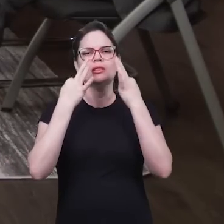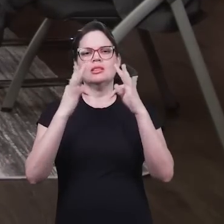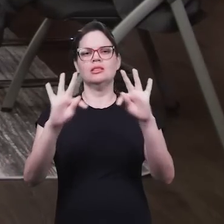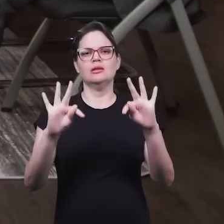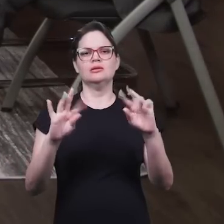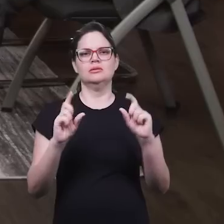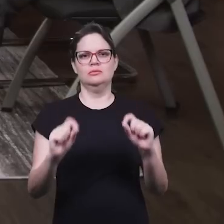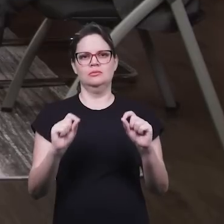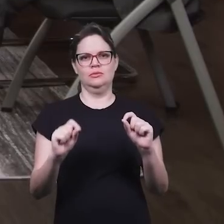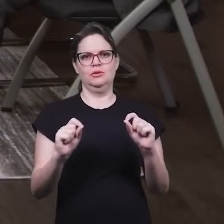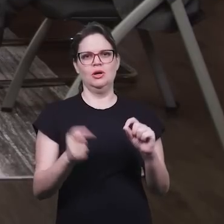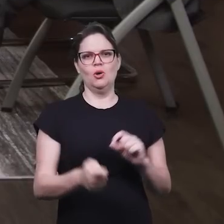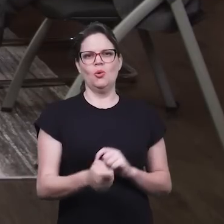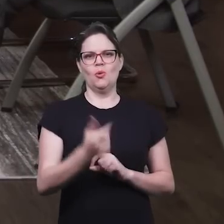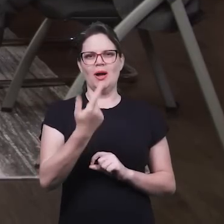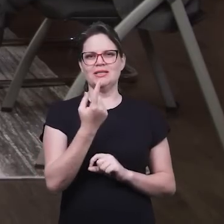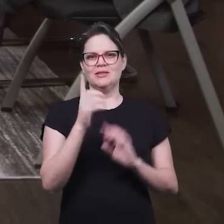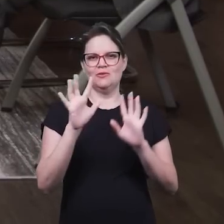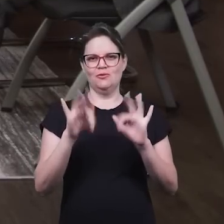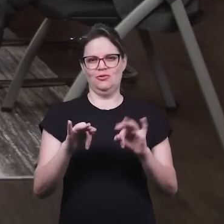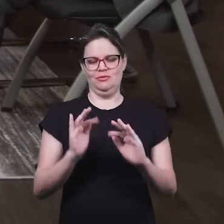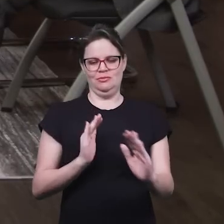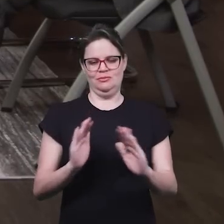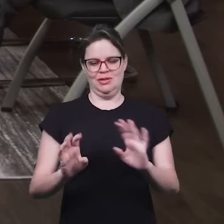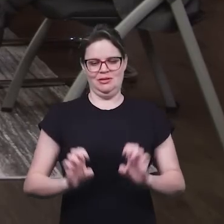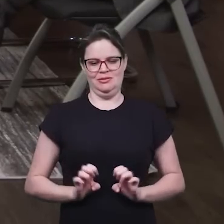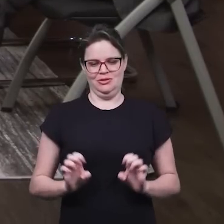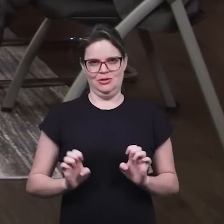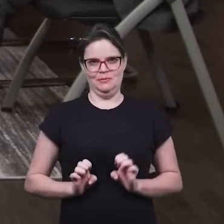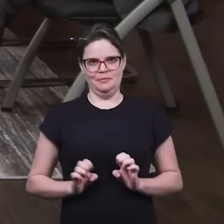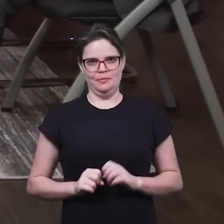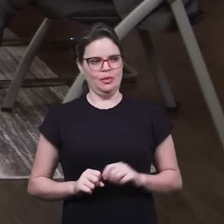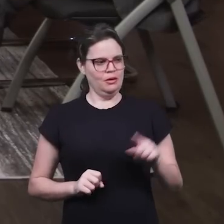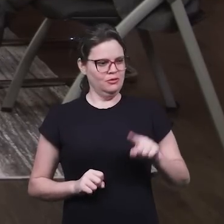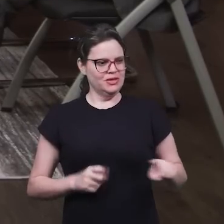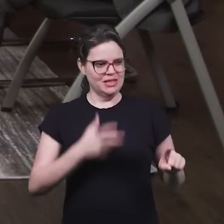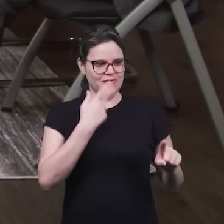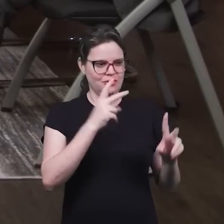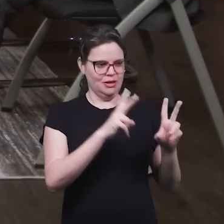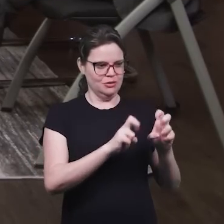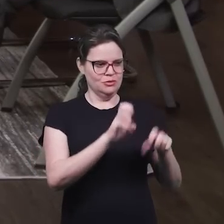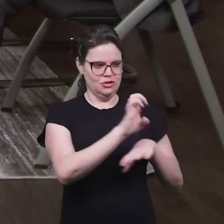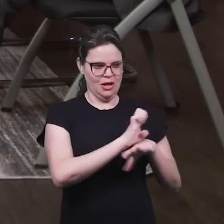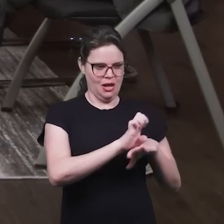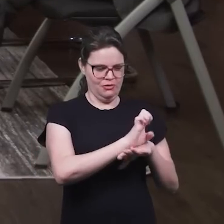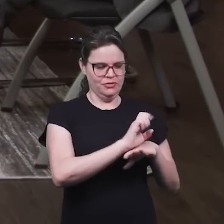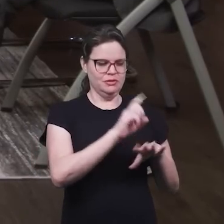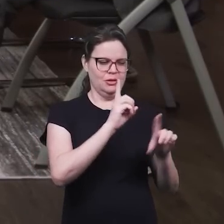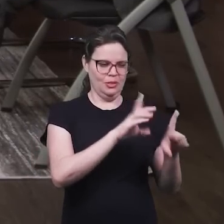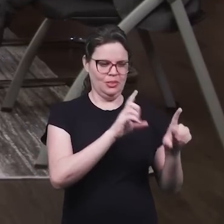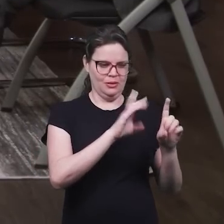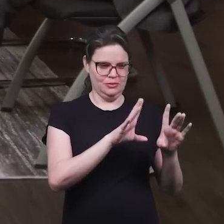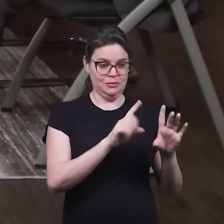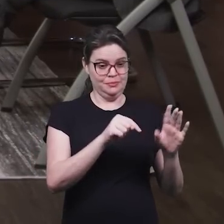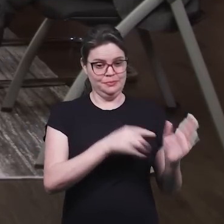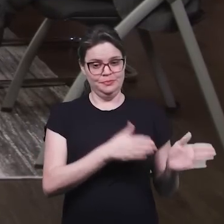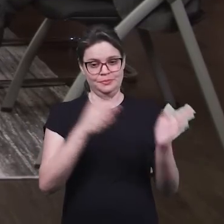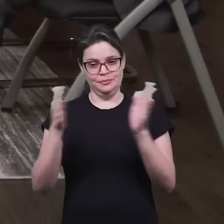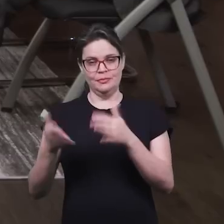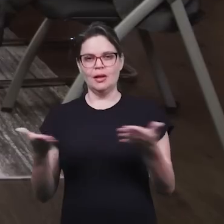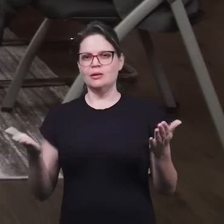mártir no final da igreja de Esmirna. Os companheiros falaram sobre mártires de Éfeso, né? Os